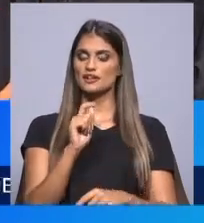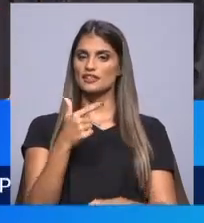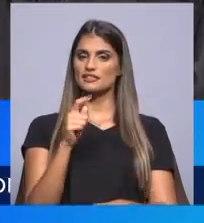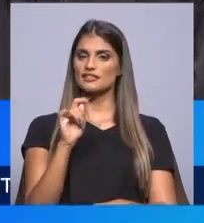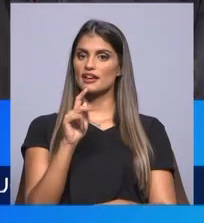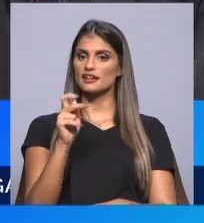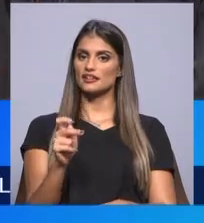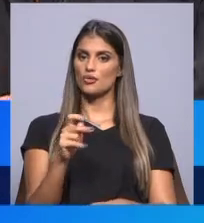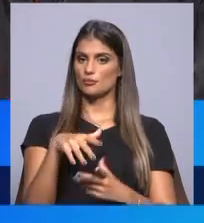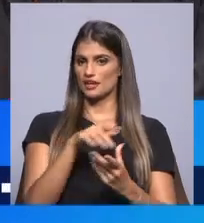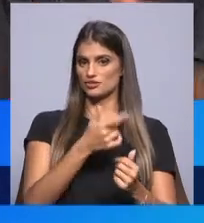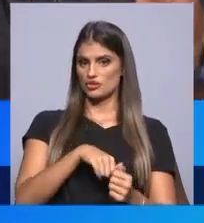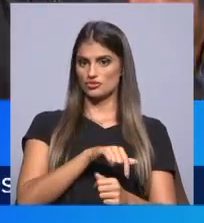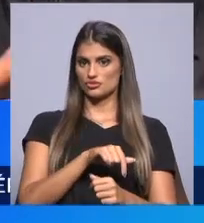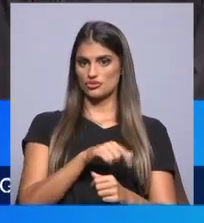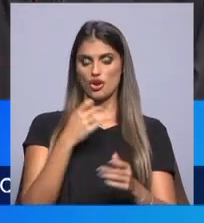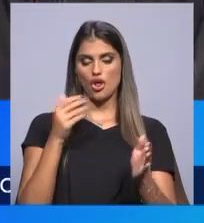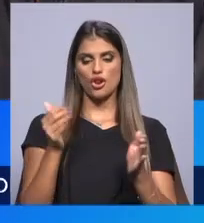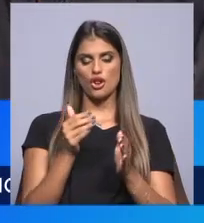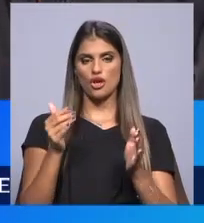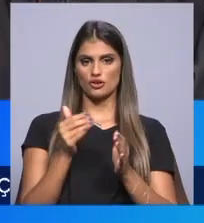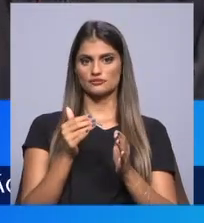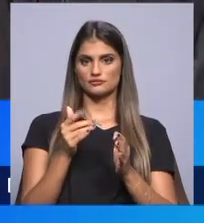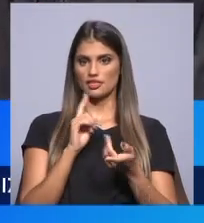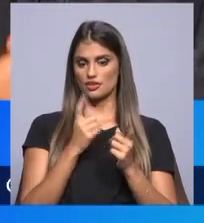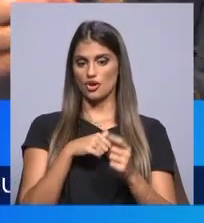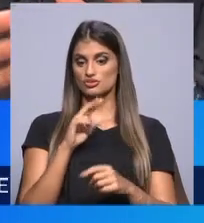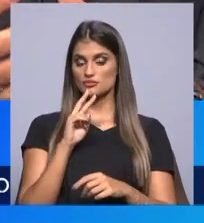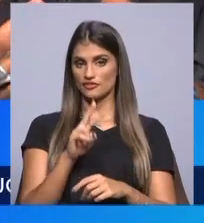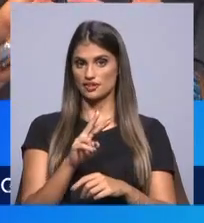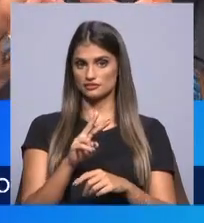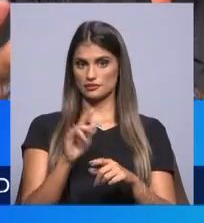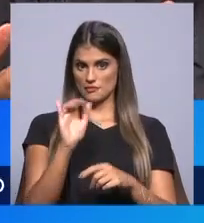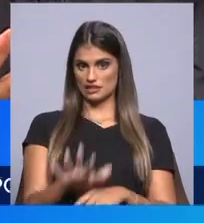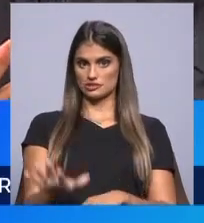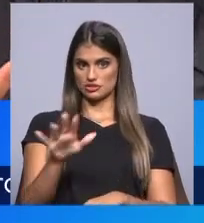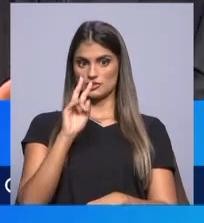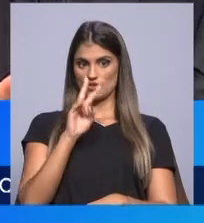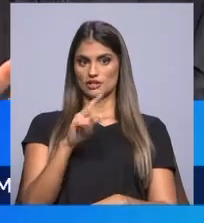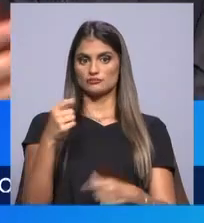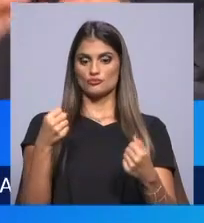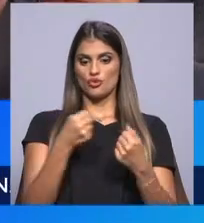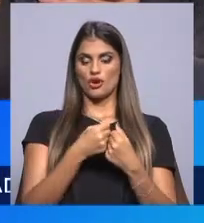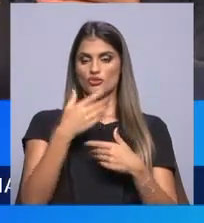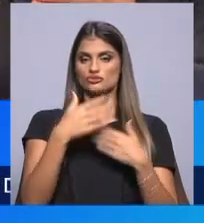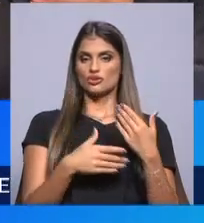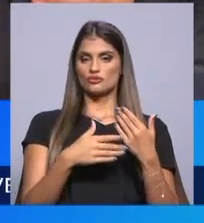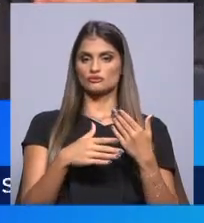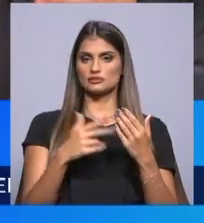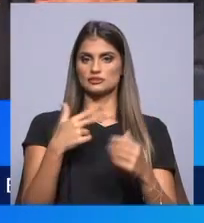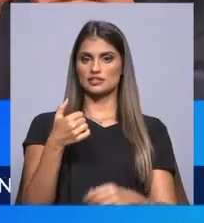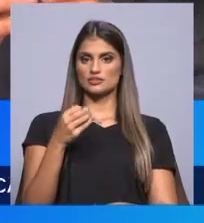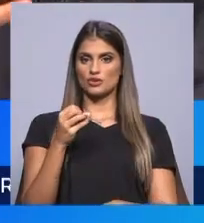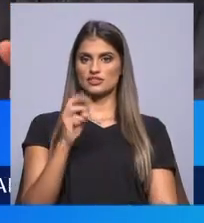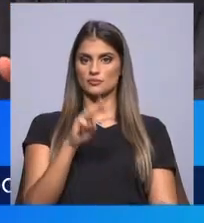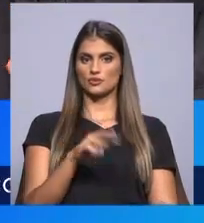o nosso próprio planeta Bebé, estas animações que estamos a ver, e essa colisão terá acontecido cerca de 150